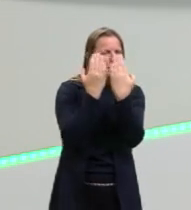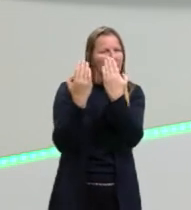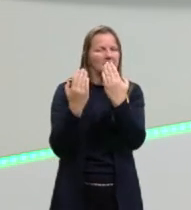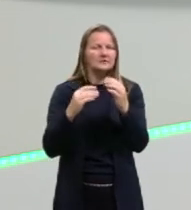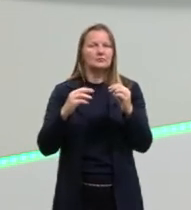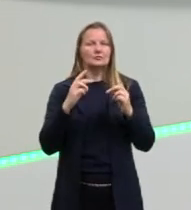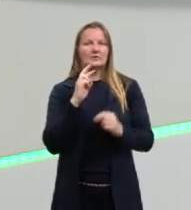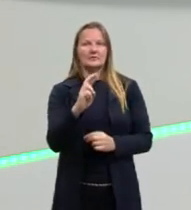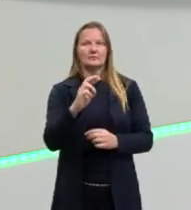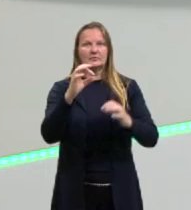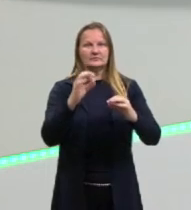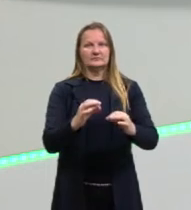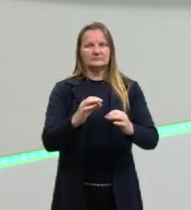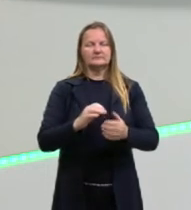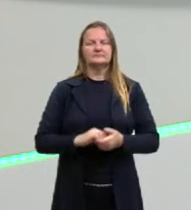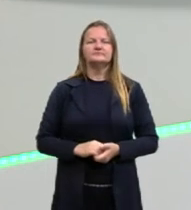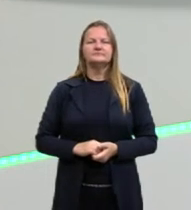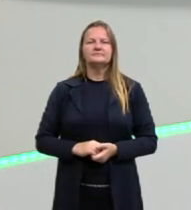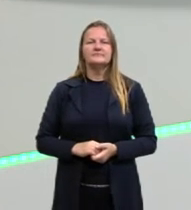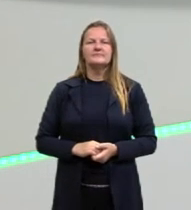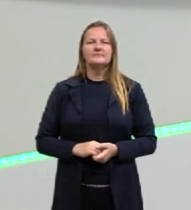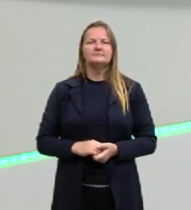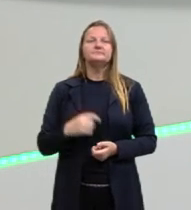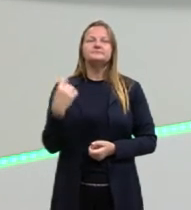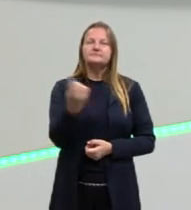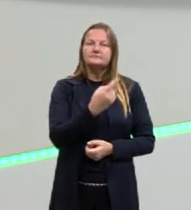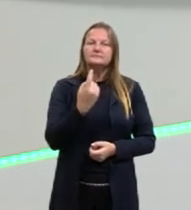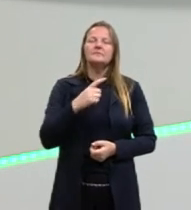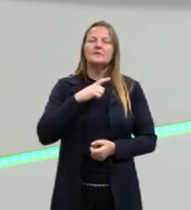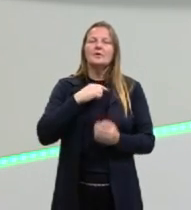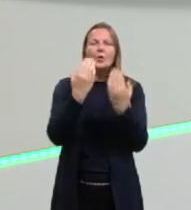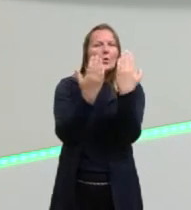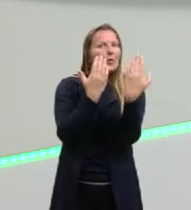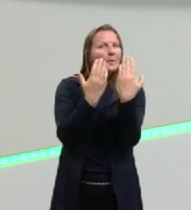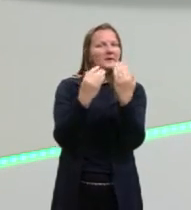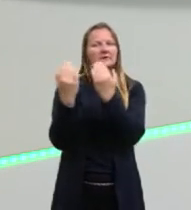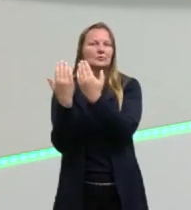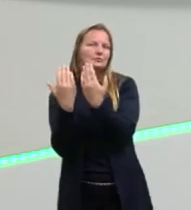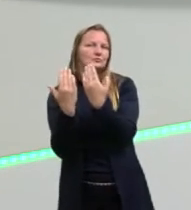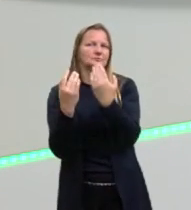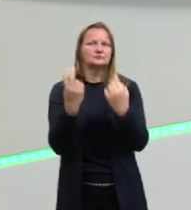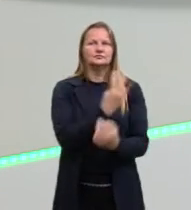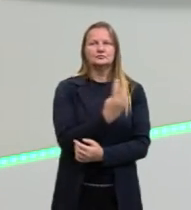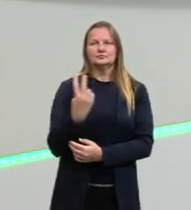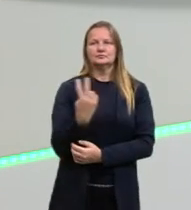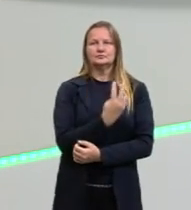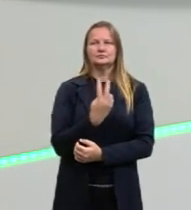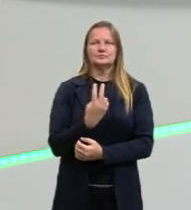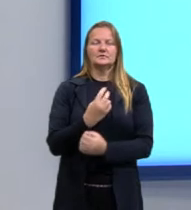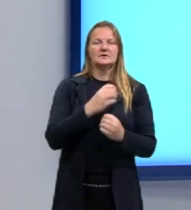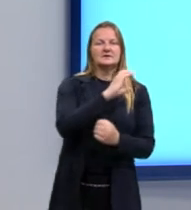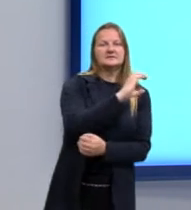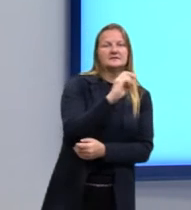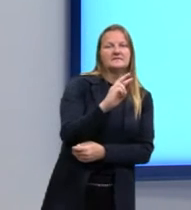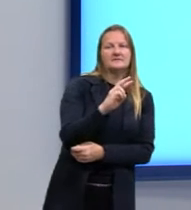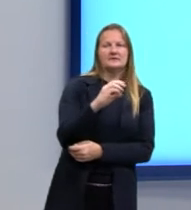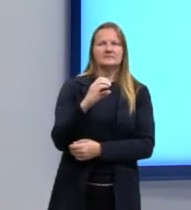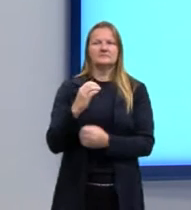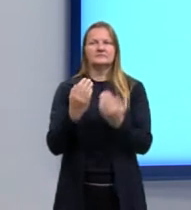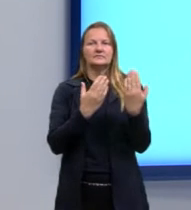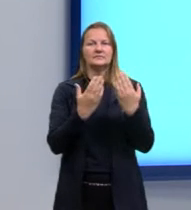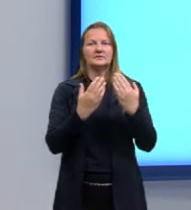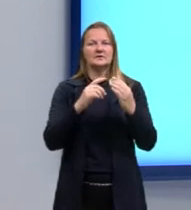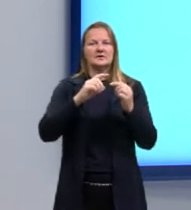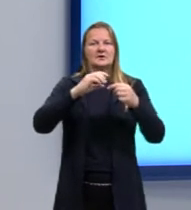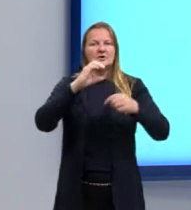que a gente chegou então aqui nós vamos justamente comparar esses dois valores o CV o coeficiente de